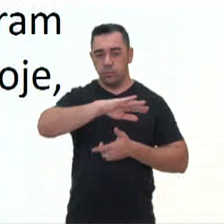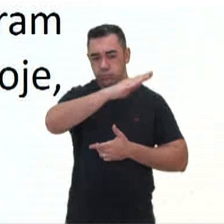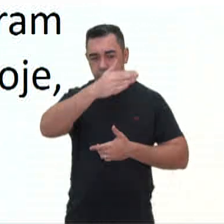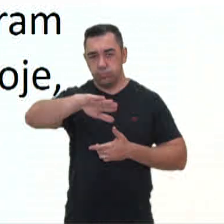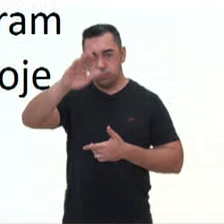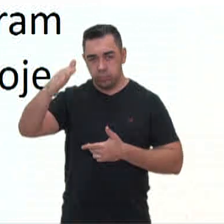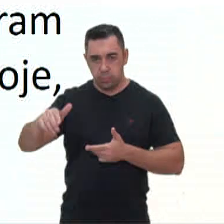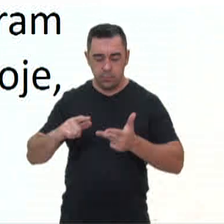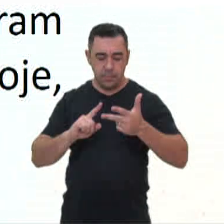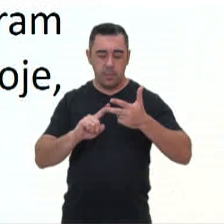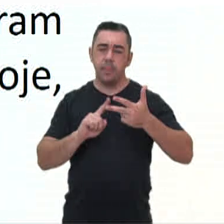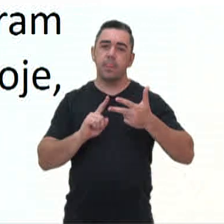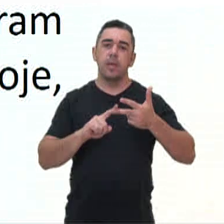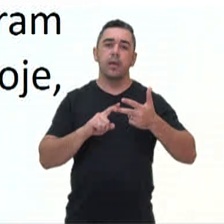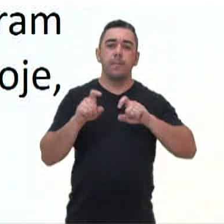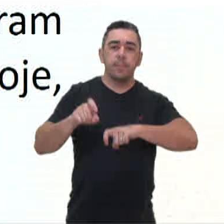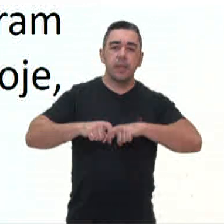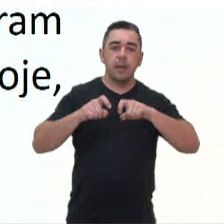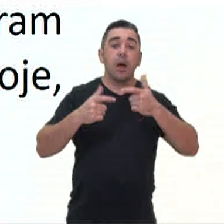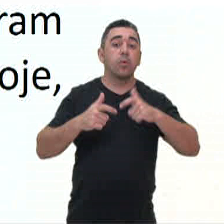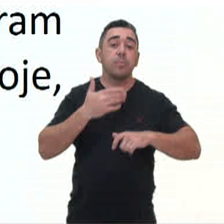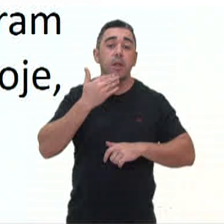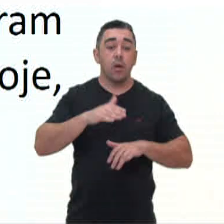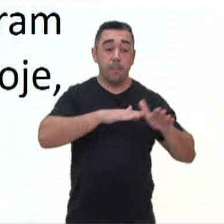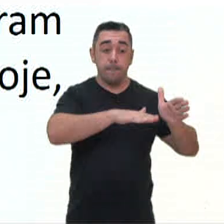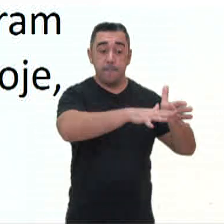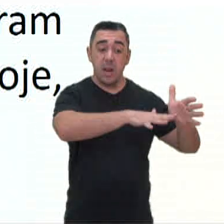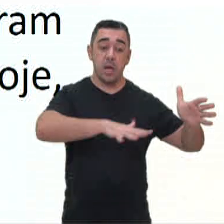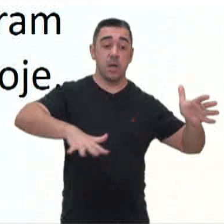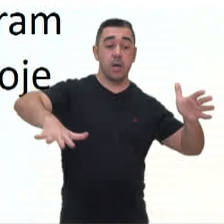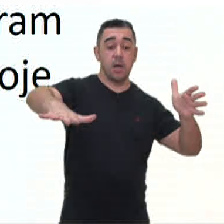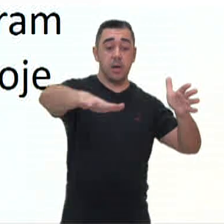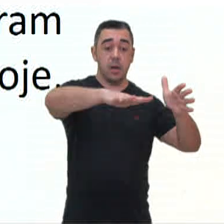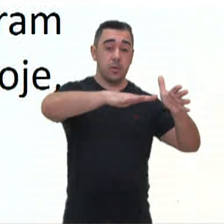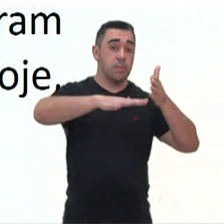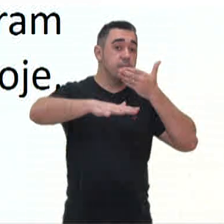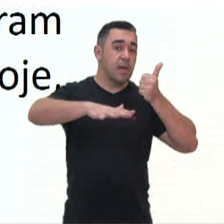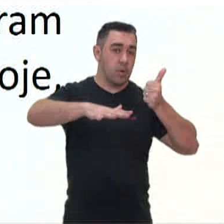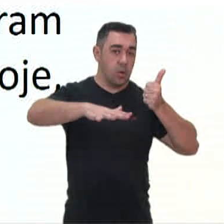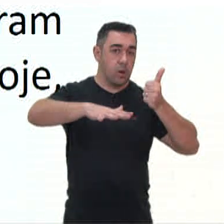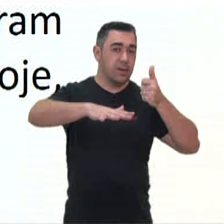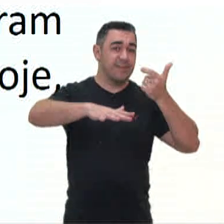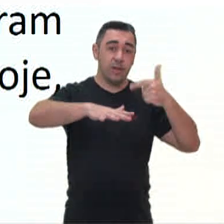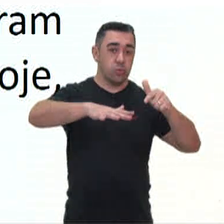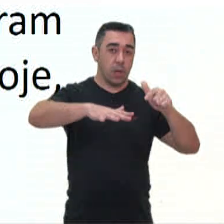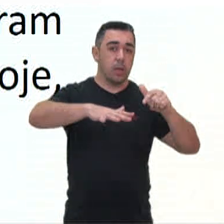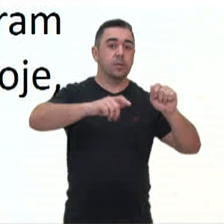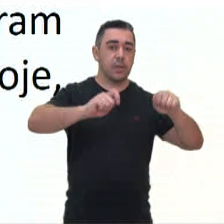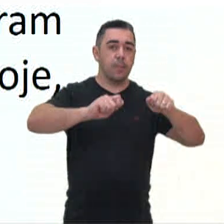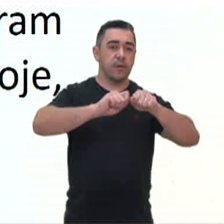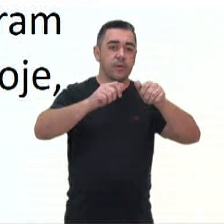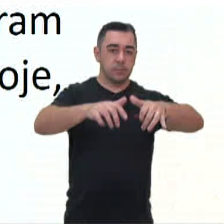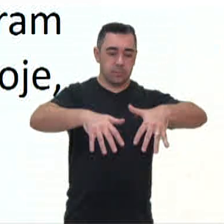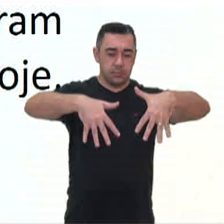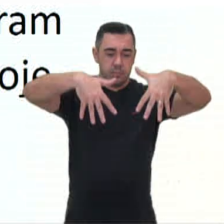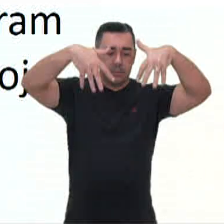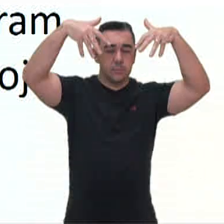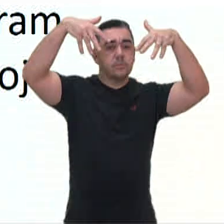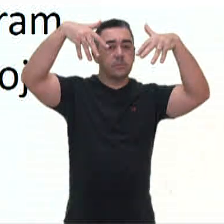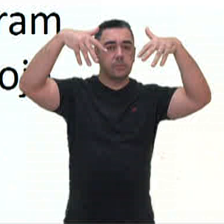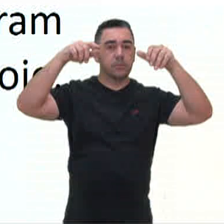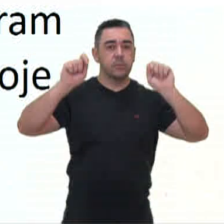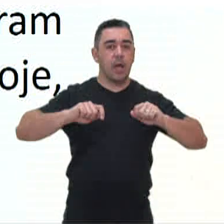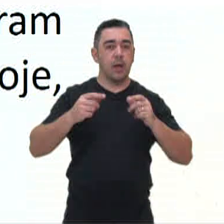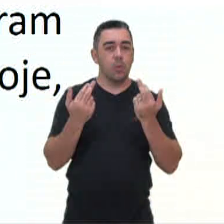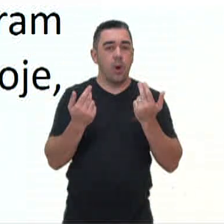eu plantar no plano do que plantar na área inclinada. Mas se eu não tenho isso, eu faço agricultura de jardinagem, como a